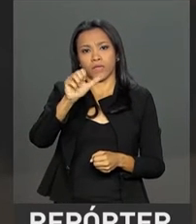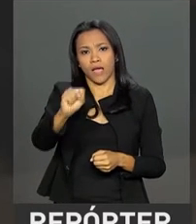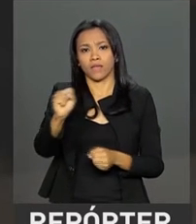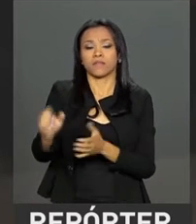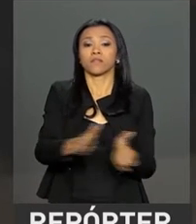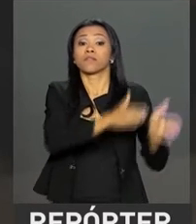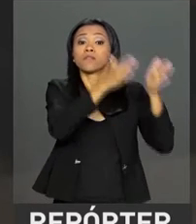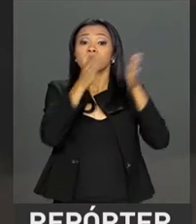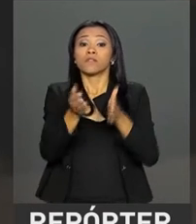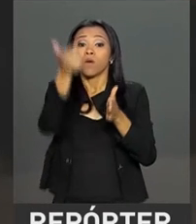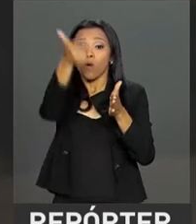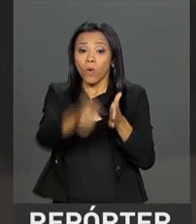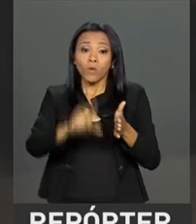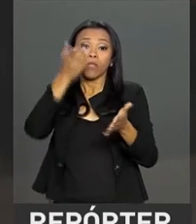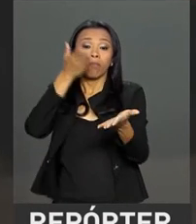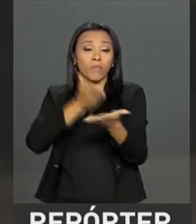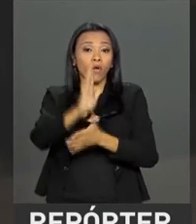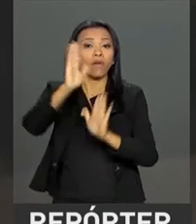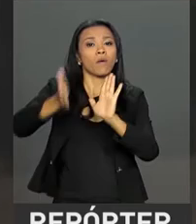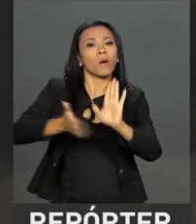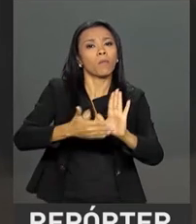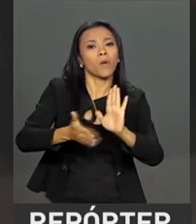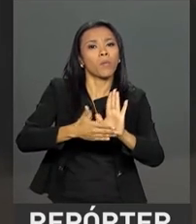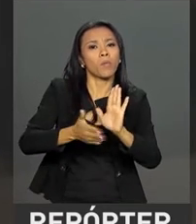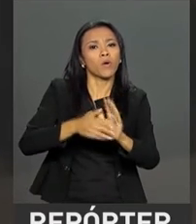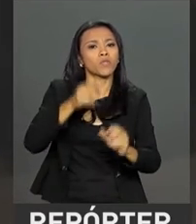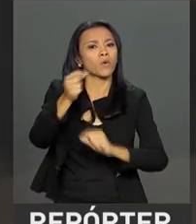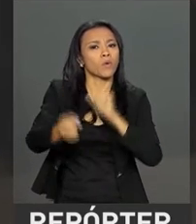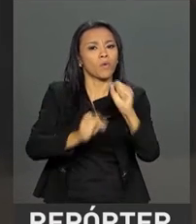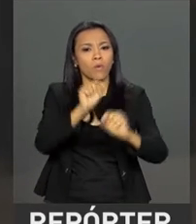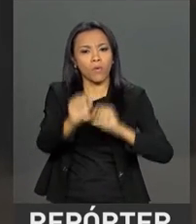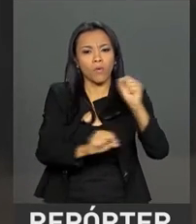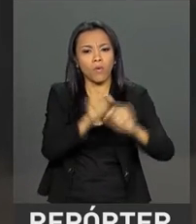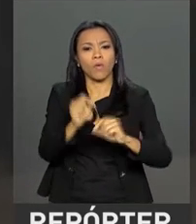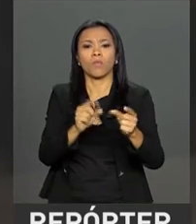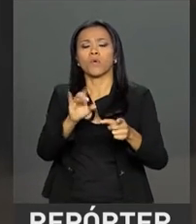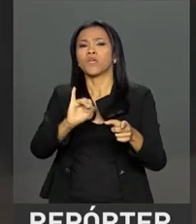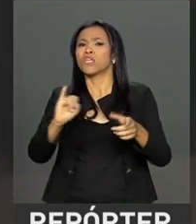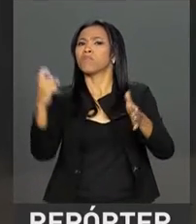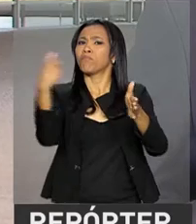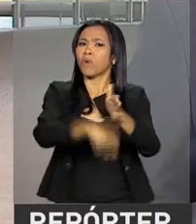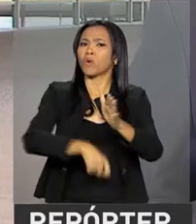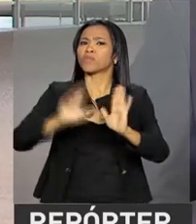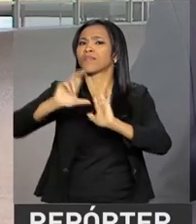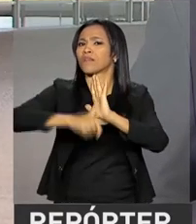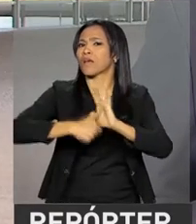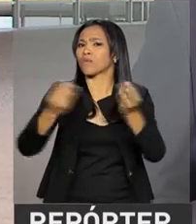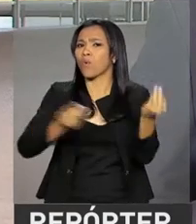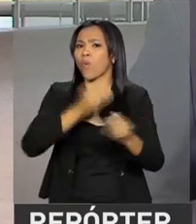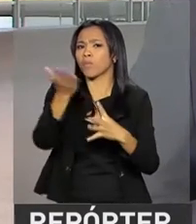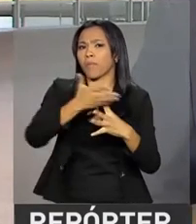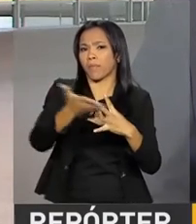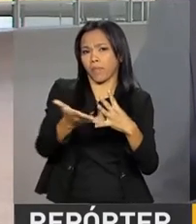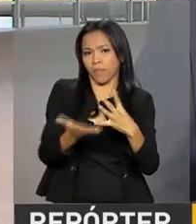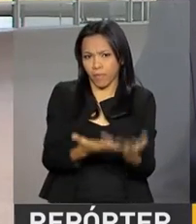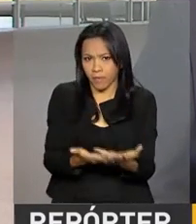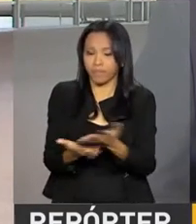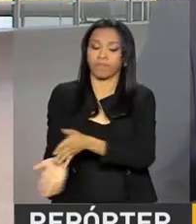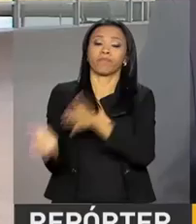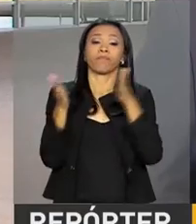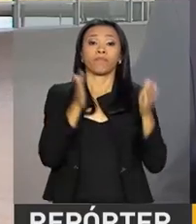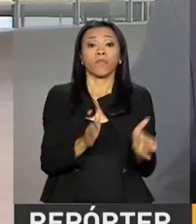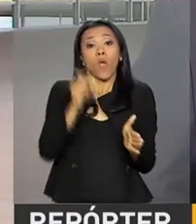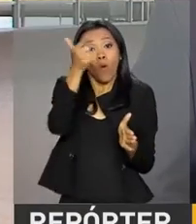de uma proposta intermediária para o refinanciamento de impostos atrasados. Outra sugestão é para ajudar a